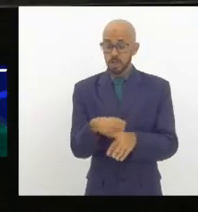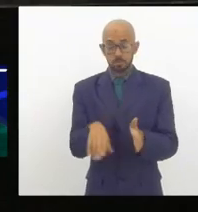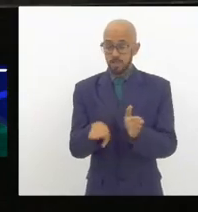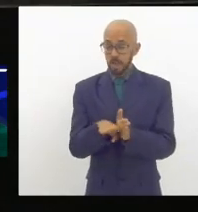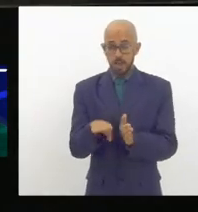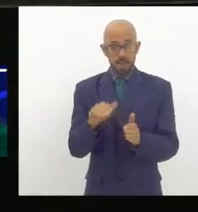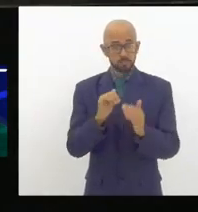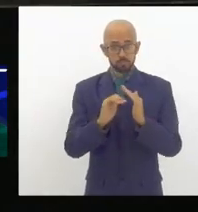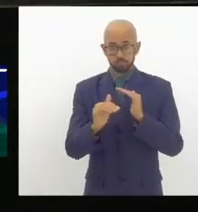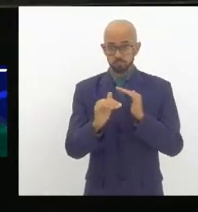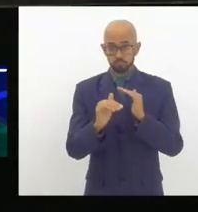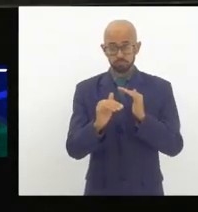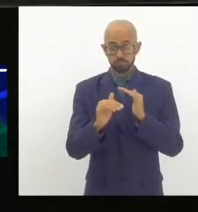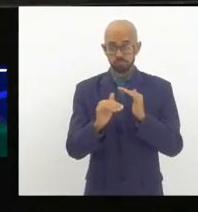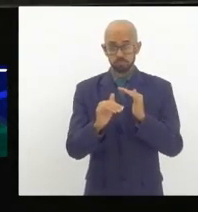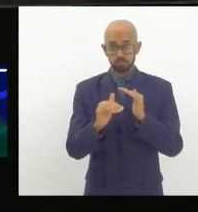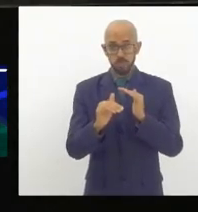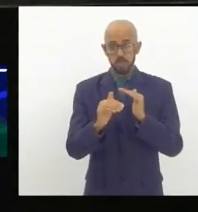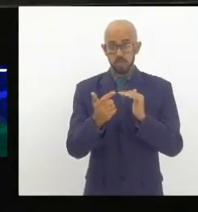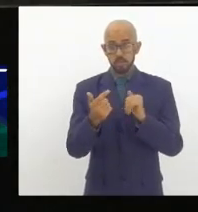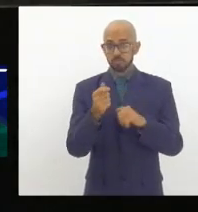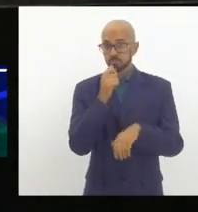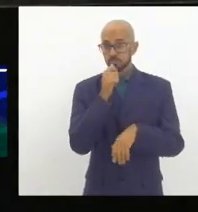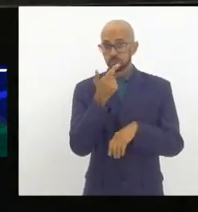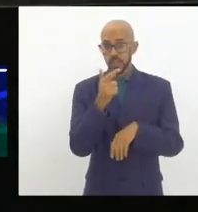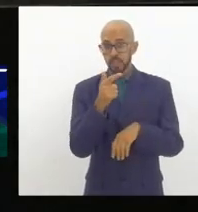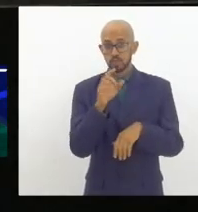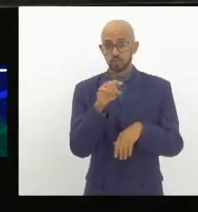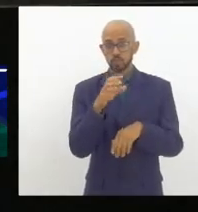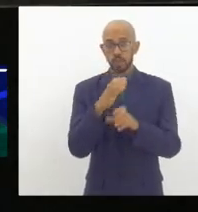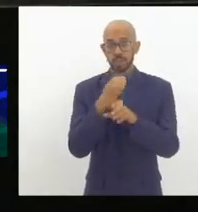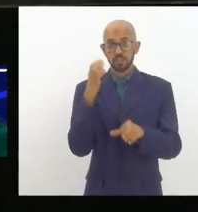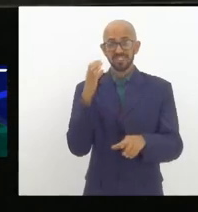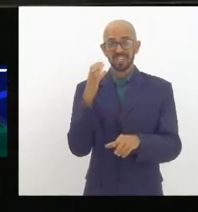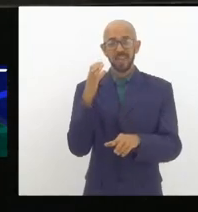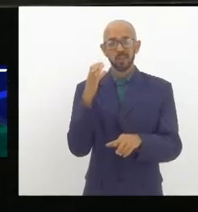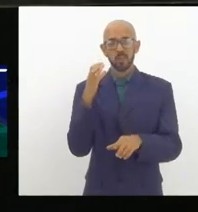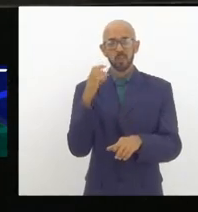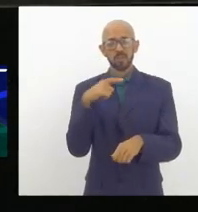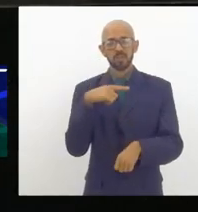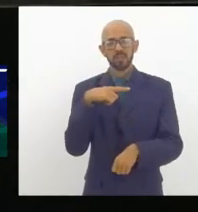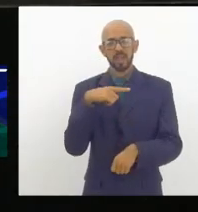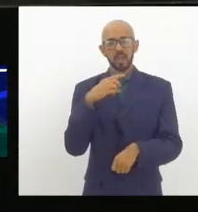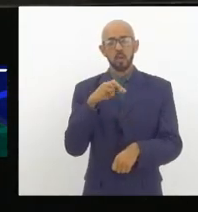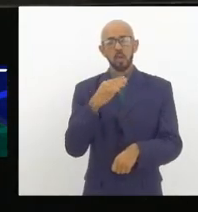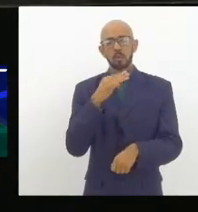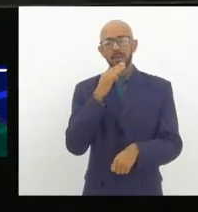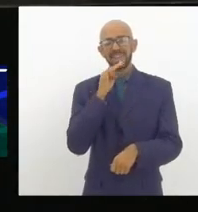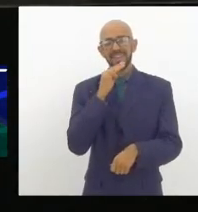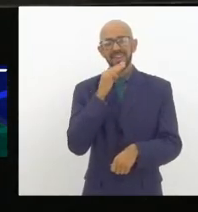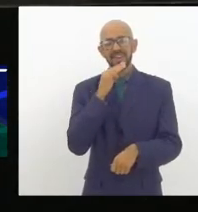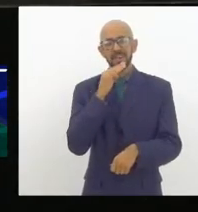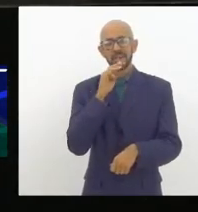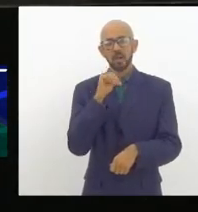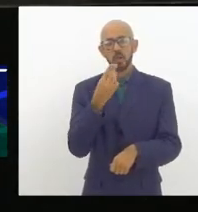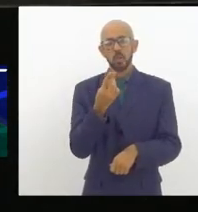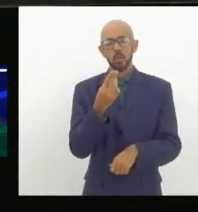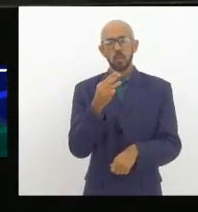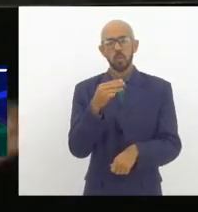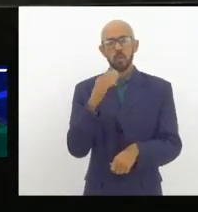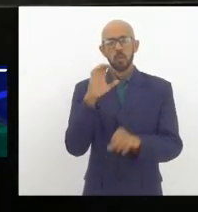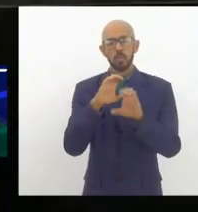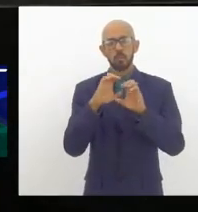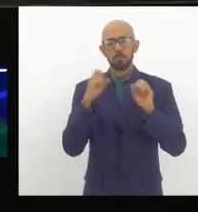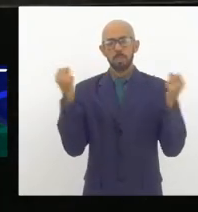Estação ela não tem só na estação de Engenho de Dentro ela vai encontrar banheiro só na estação da Mangueira vai encontrar banheiro e na estação de